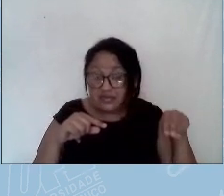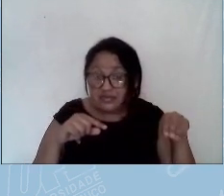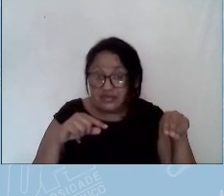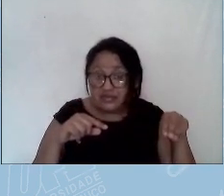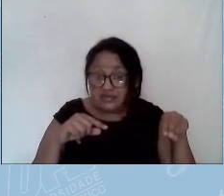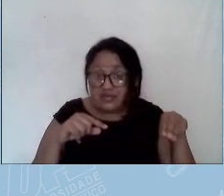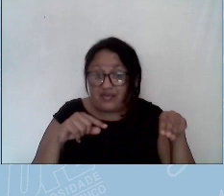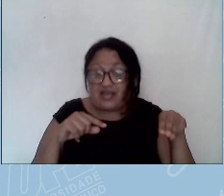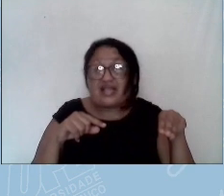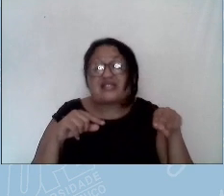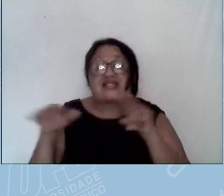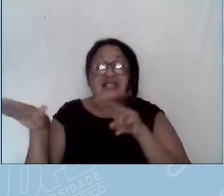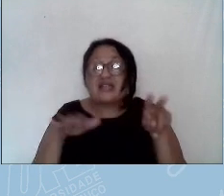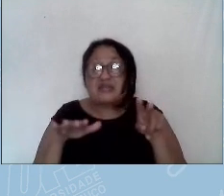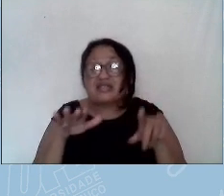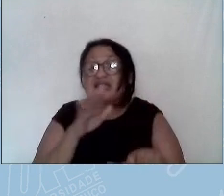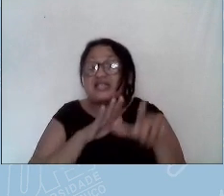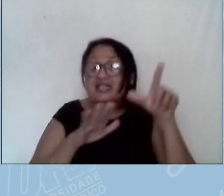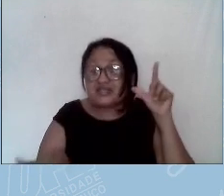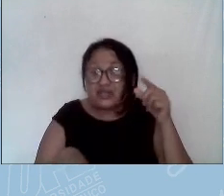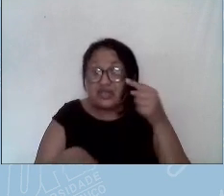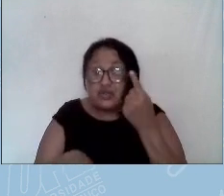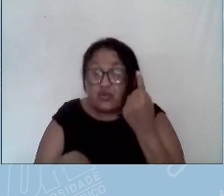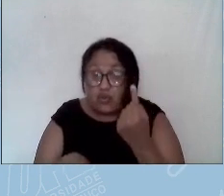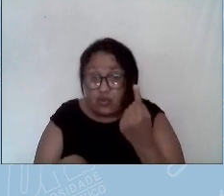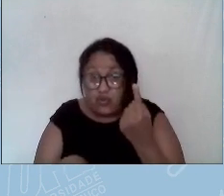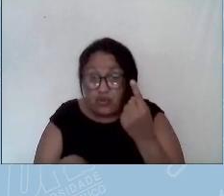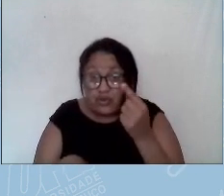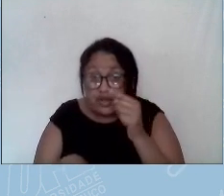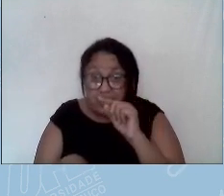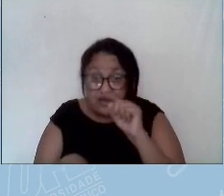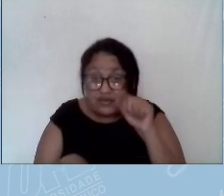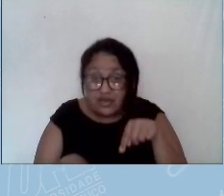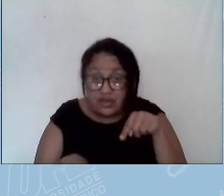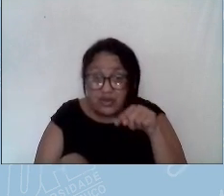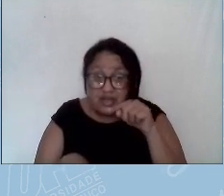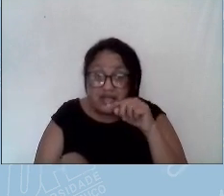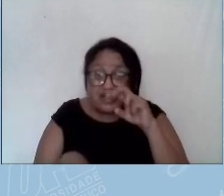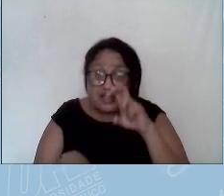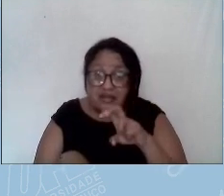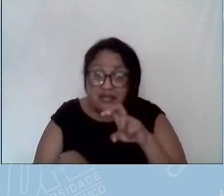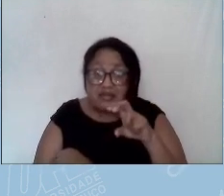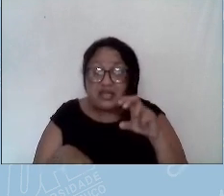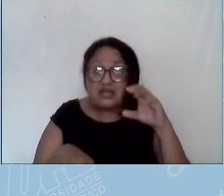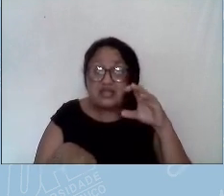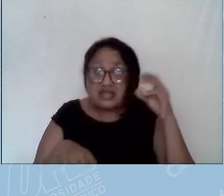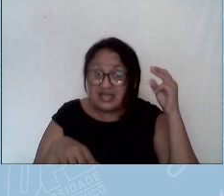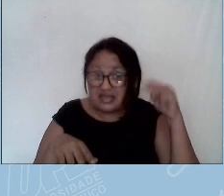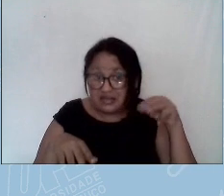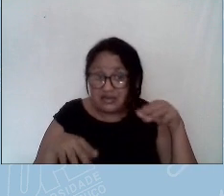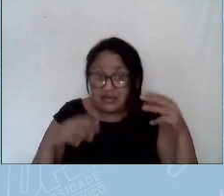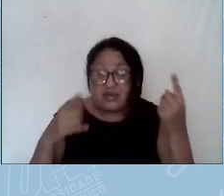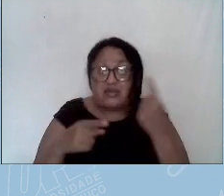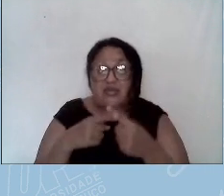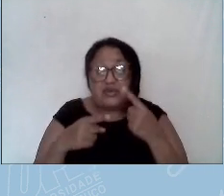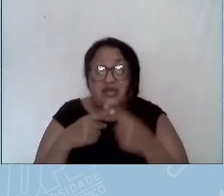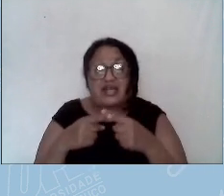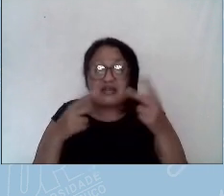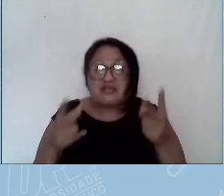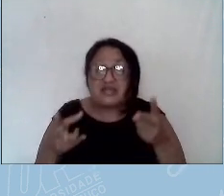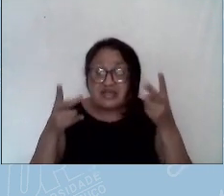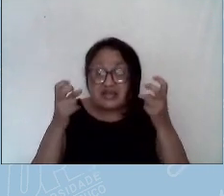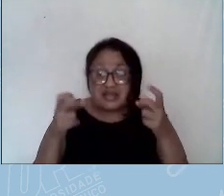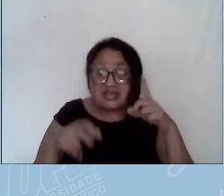semana anterior foi de 1 e meio centímetros por quê? no dia da germinação ela verificou que o girassol tinha